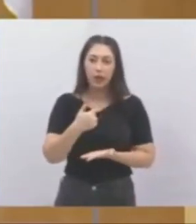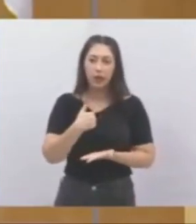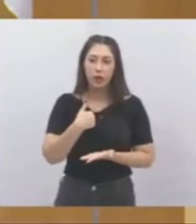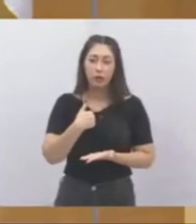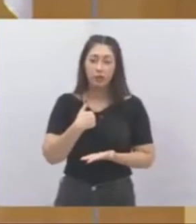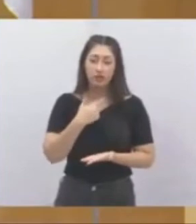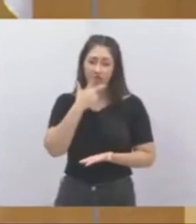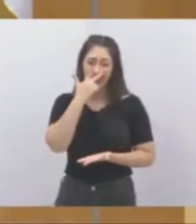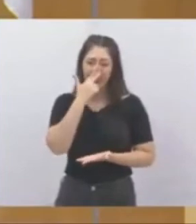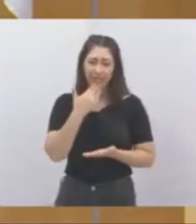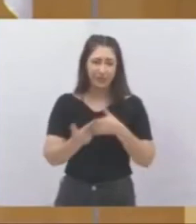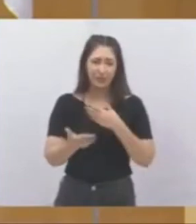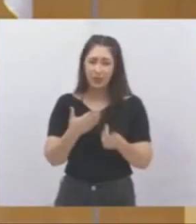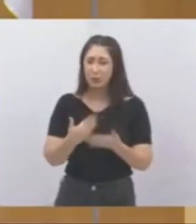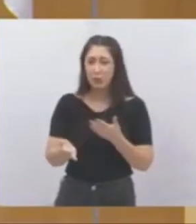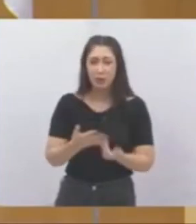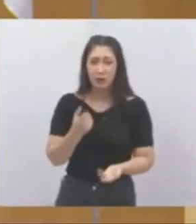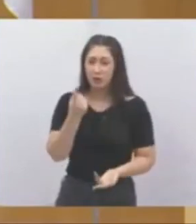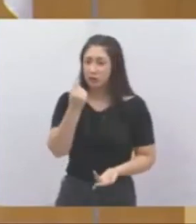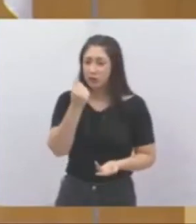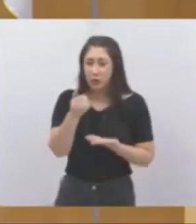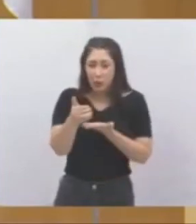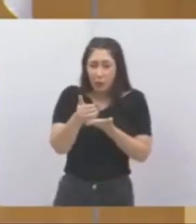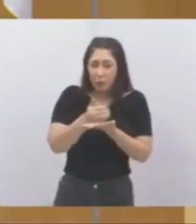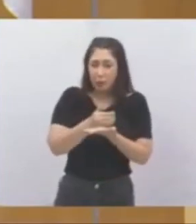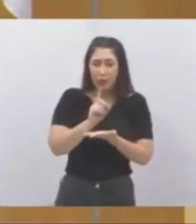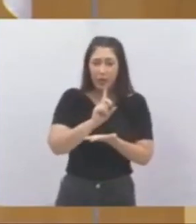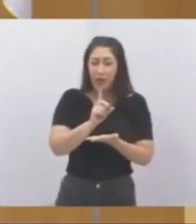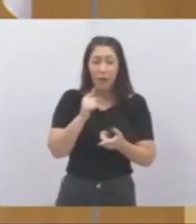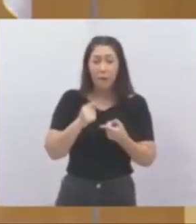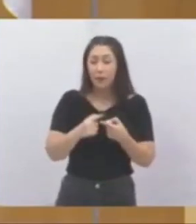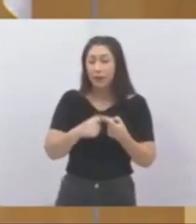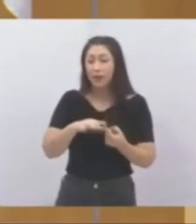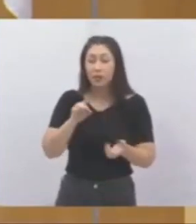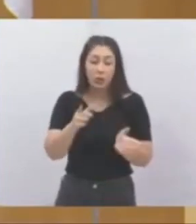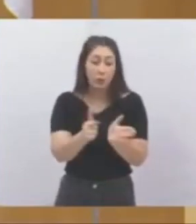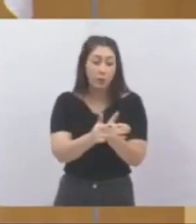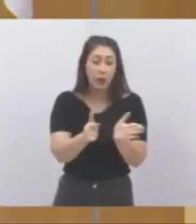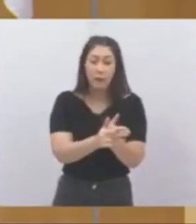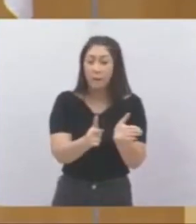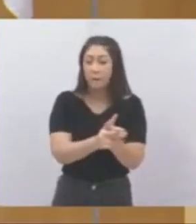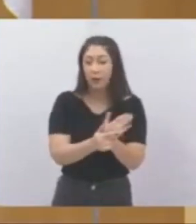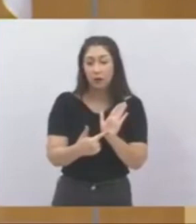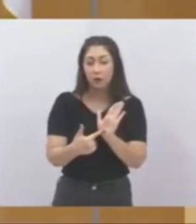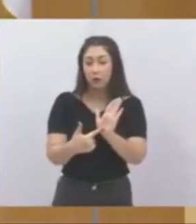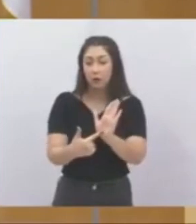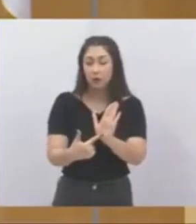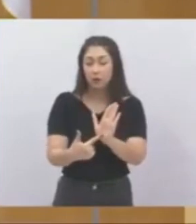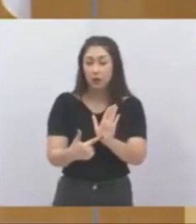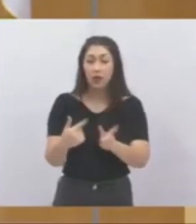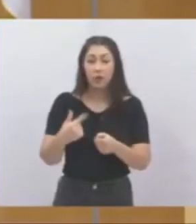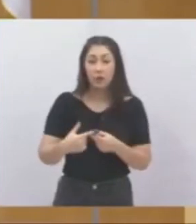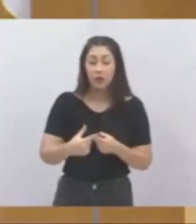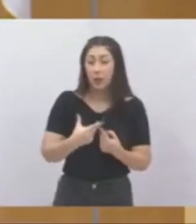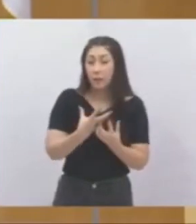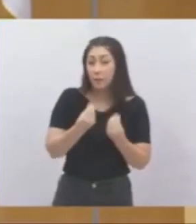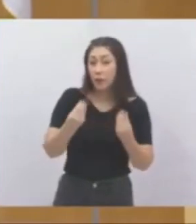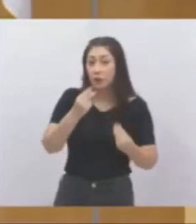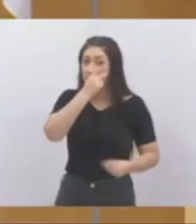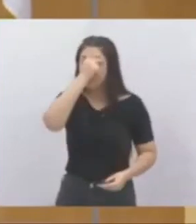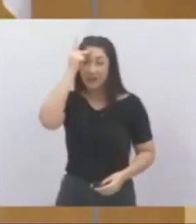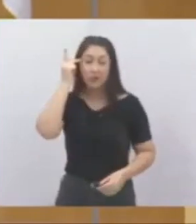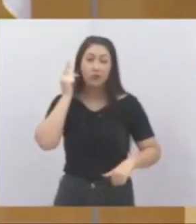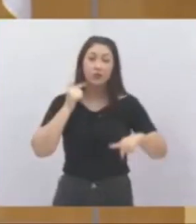irrelevante. Não existe essa economia, porque isso só está no papel, porque muitos desses servidores hoje,